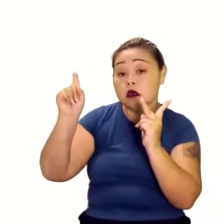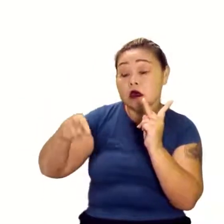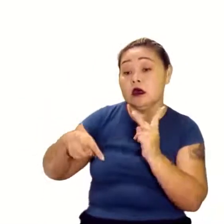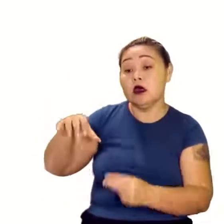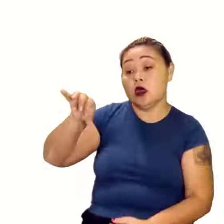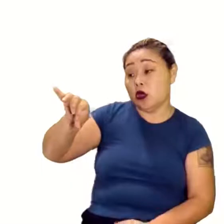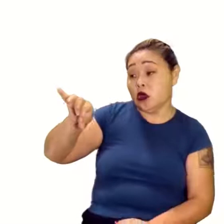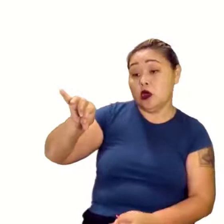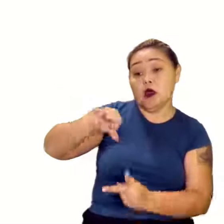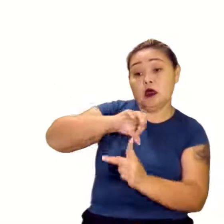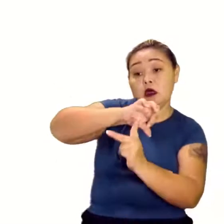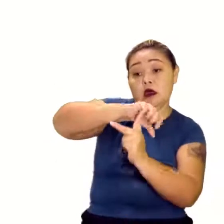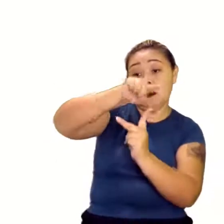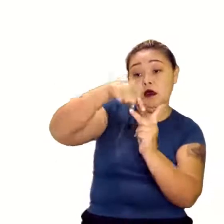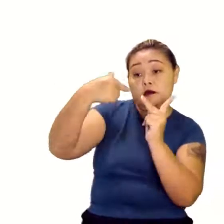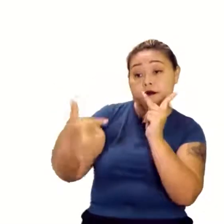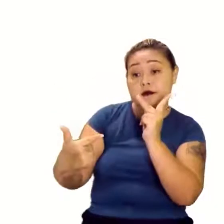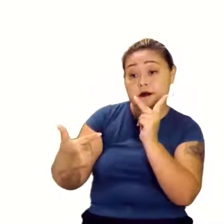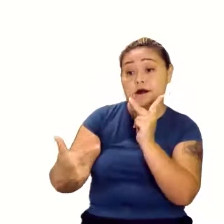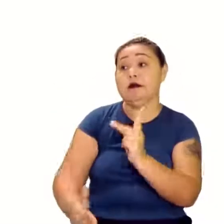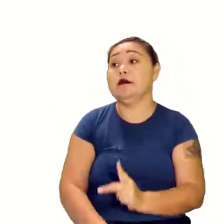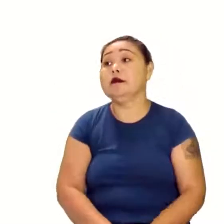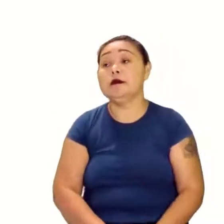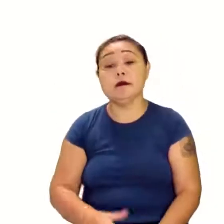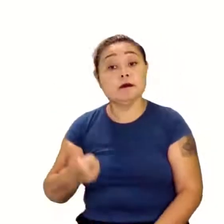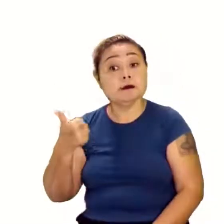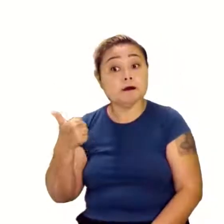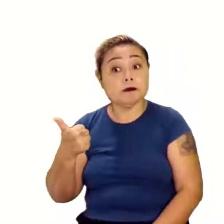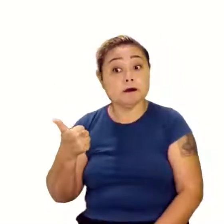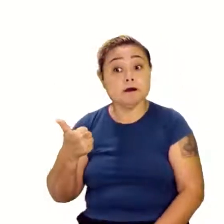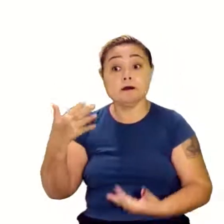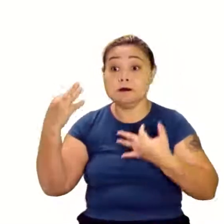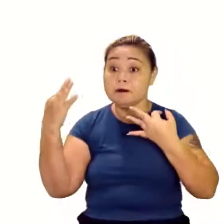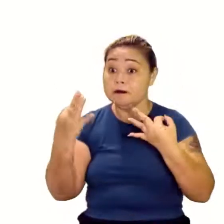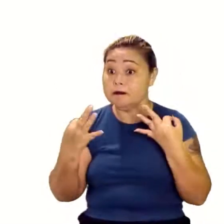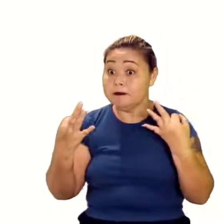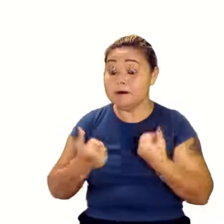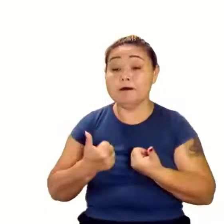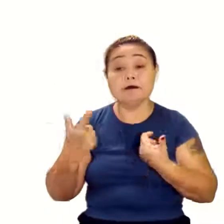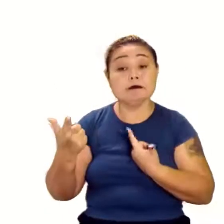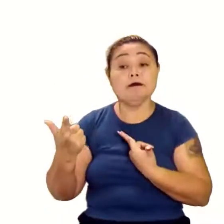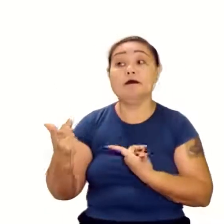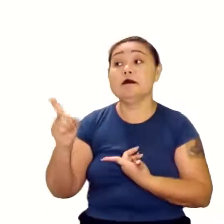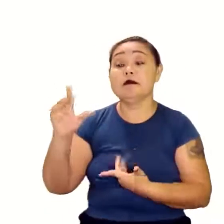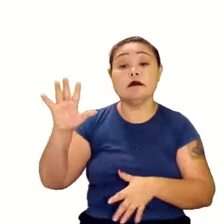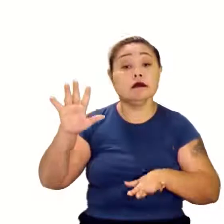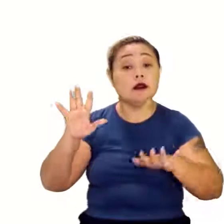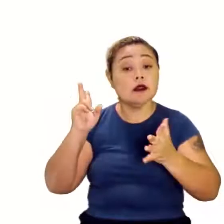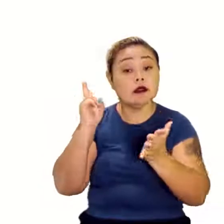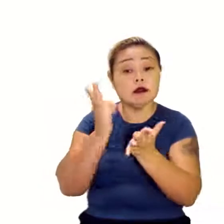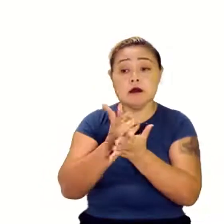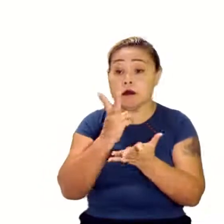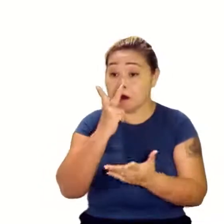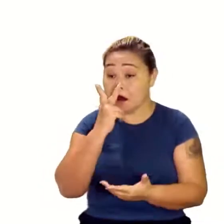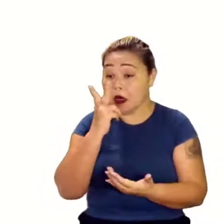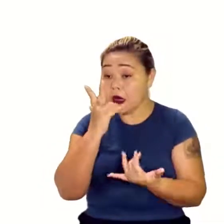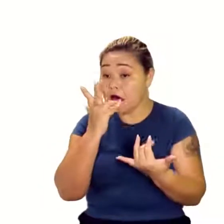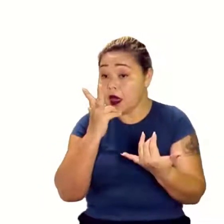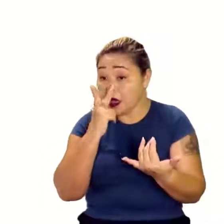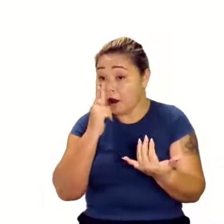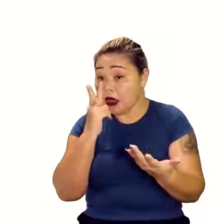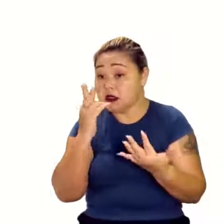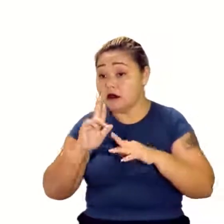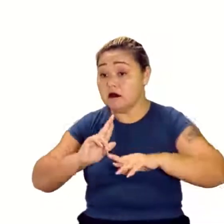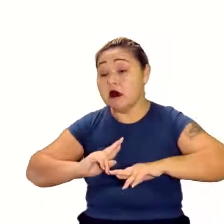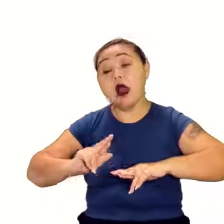vai dar 9 raiz de 2, tá? Perfeito. Então, legal, né? Muitas das vezes, mesmo que pareçam